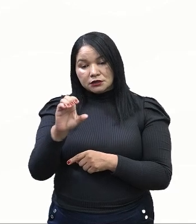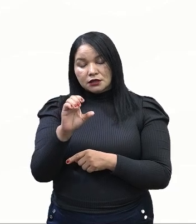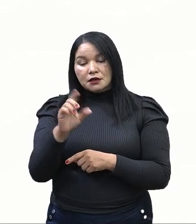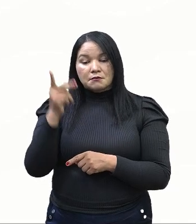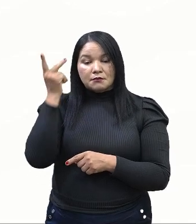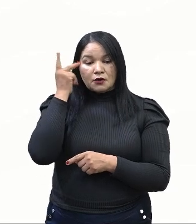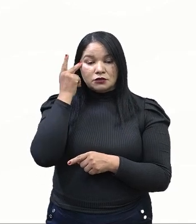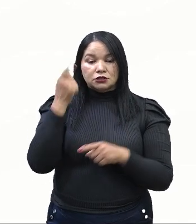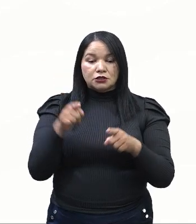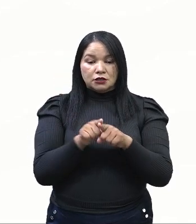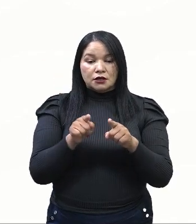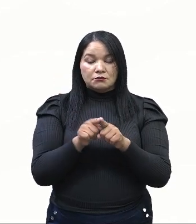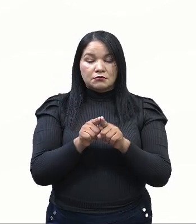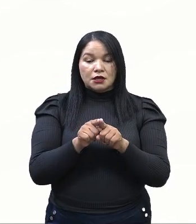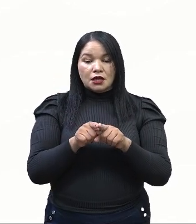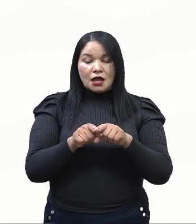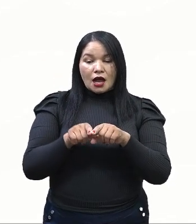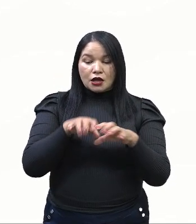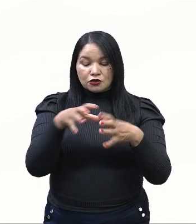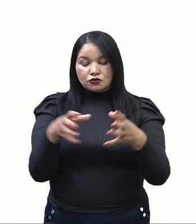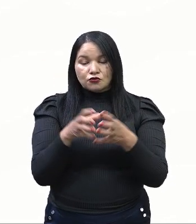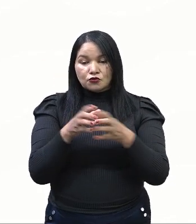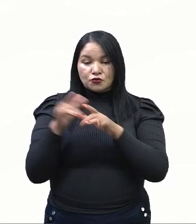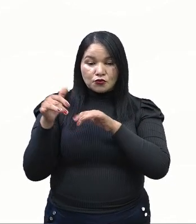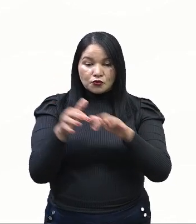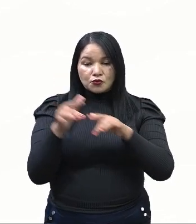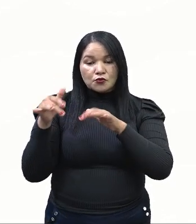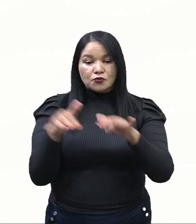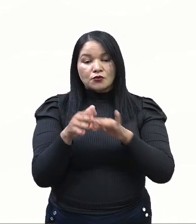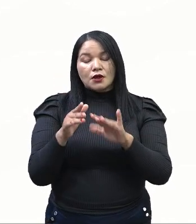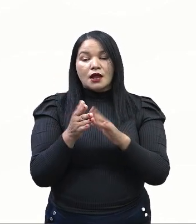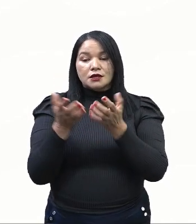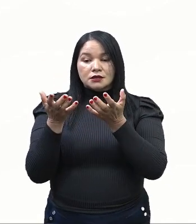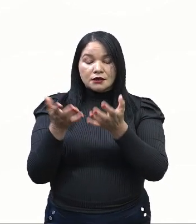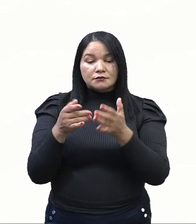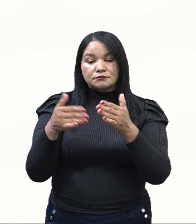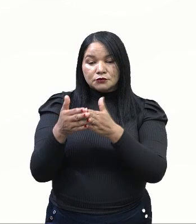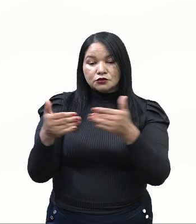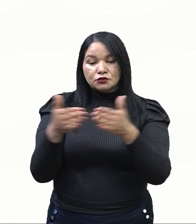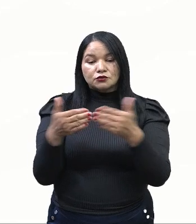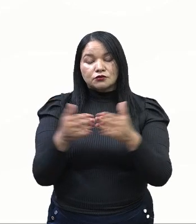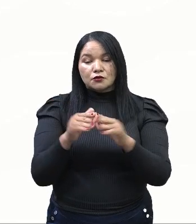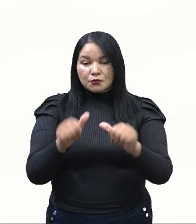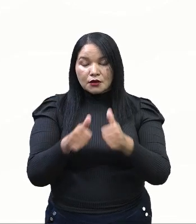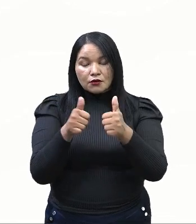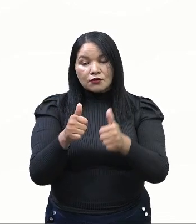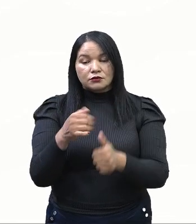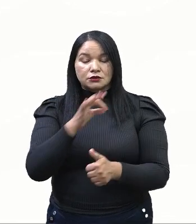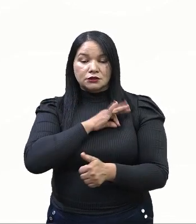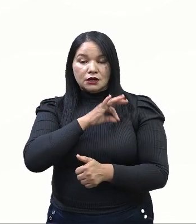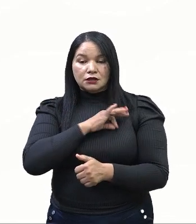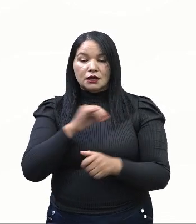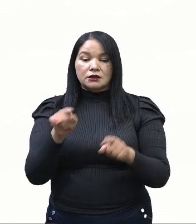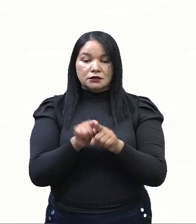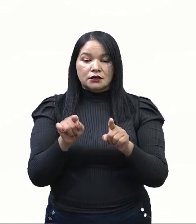operários contra o regime e reivindicaram melhorias salariais, contribuindo para